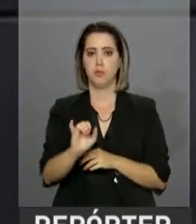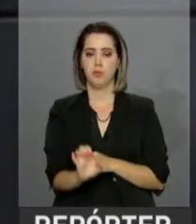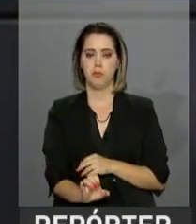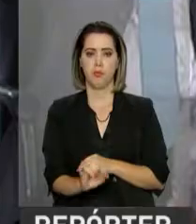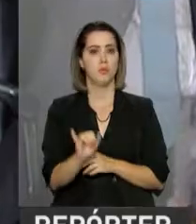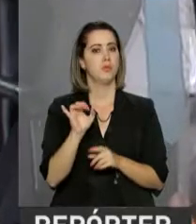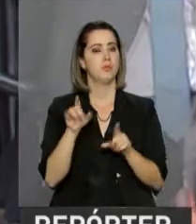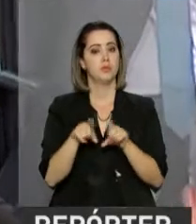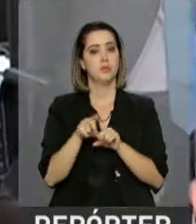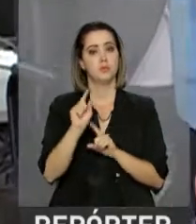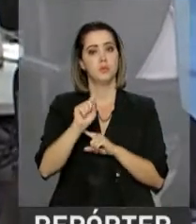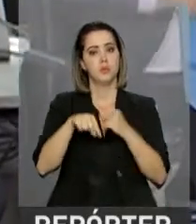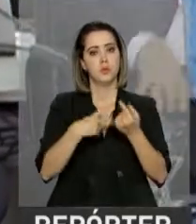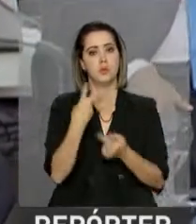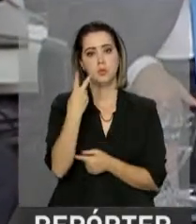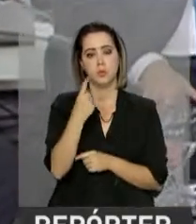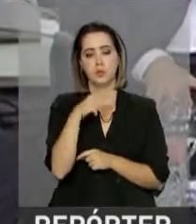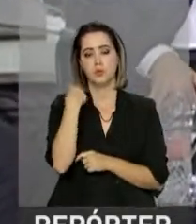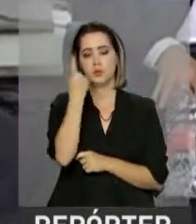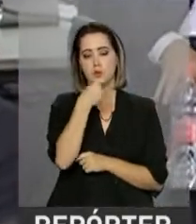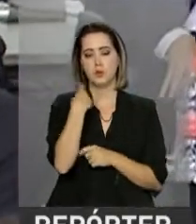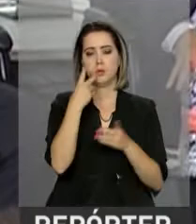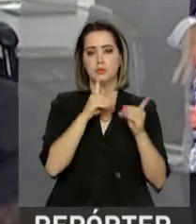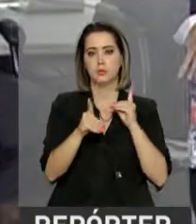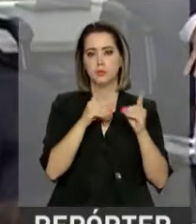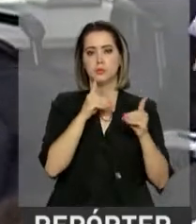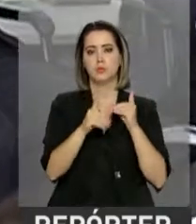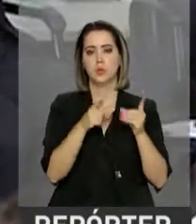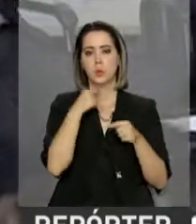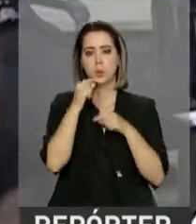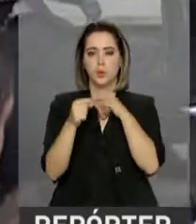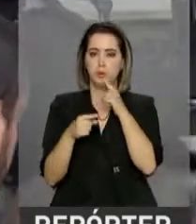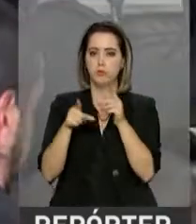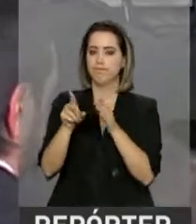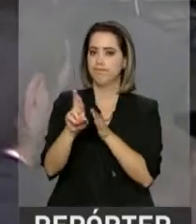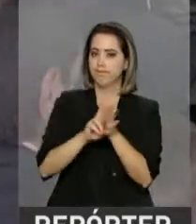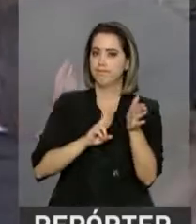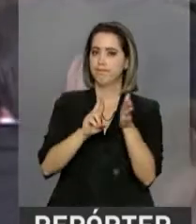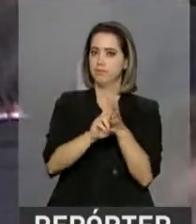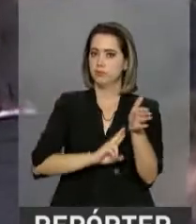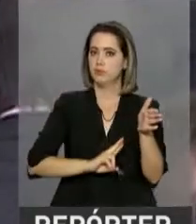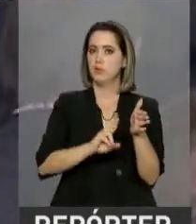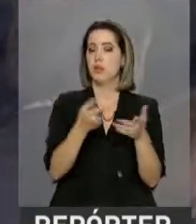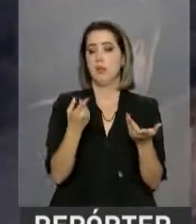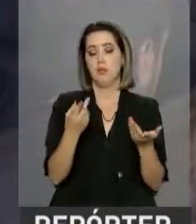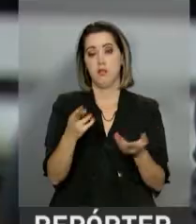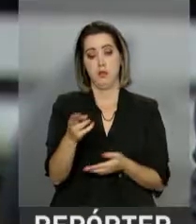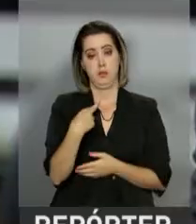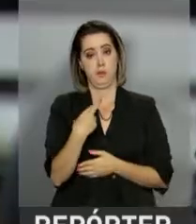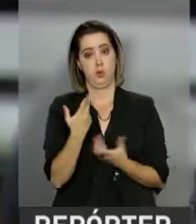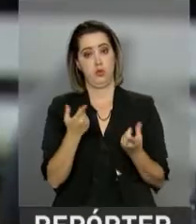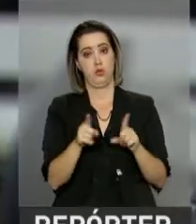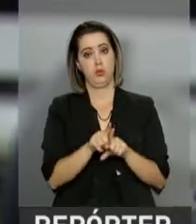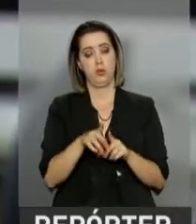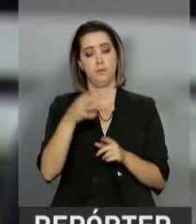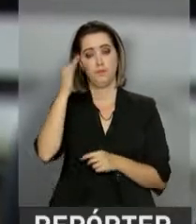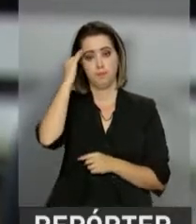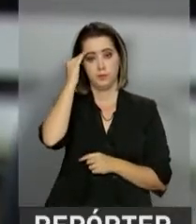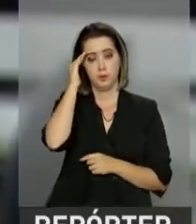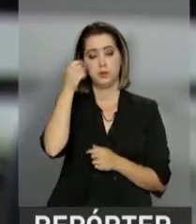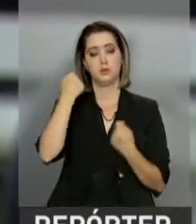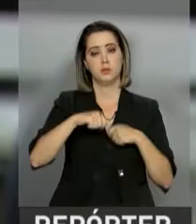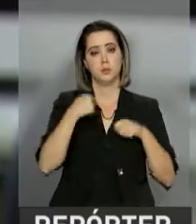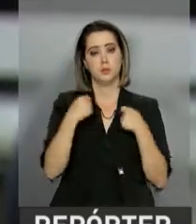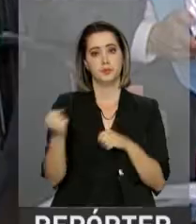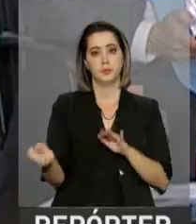setor urbano. Ao fim de 2 horas de debate, várias dúvidas foram sanadas. E o consenso que ficou para os participantes, a necessidade da